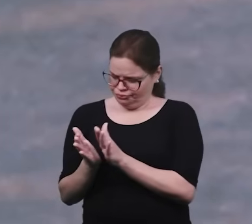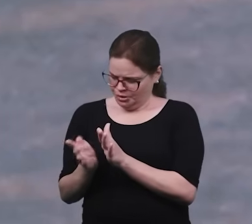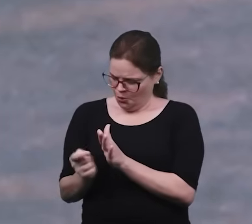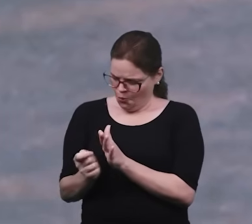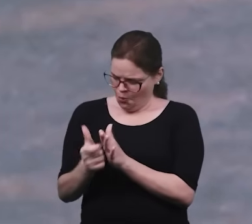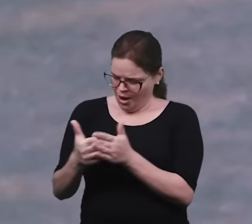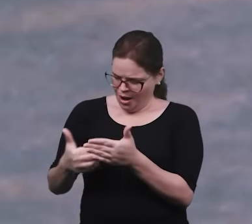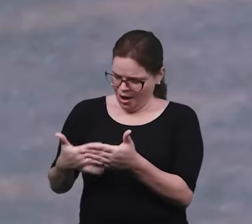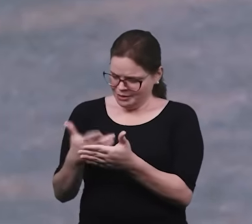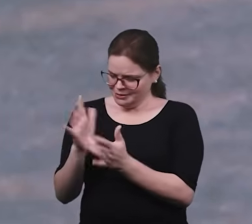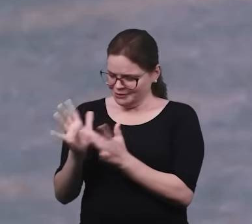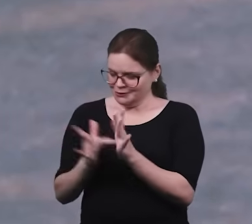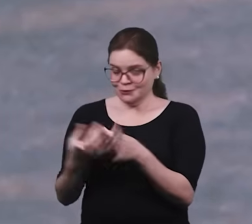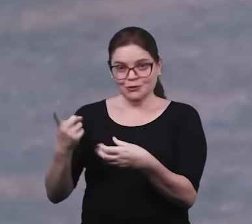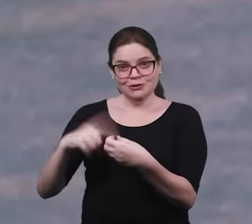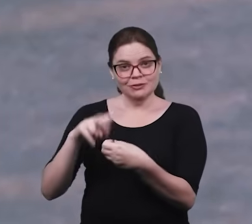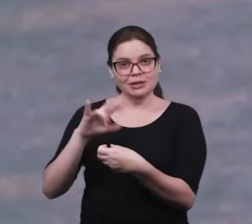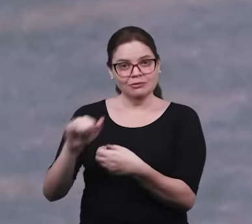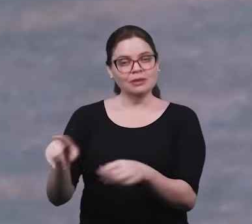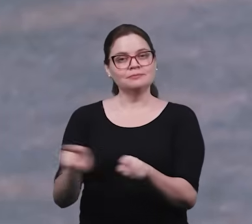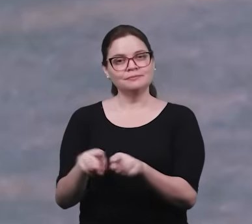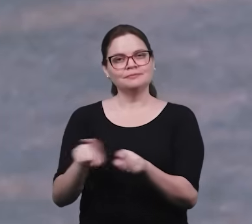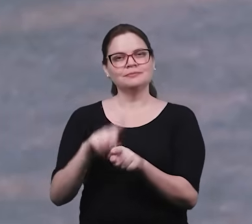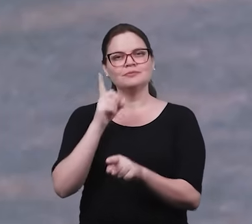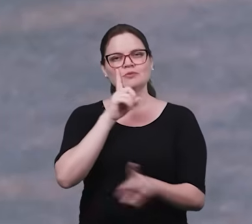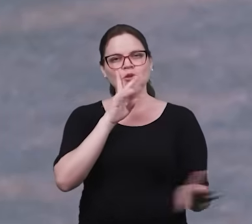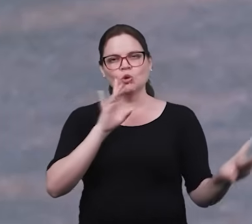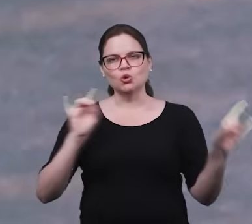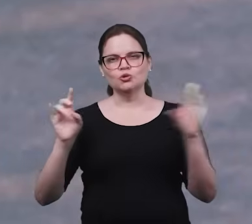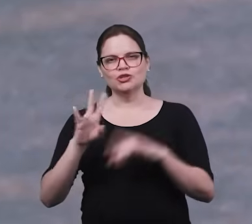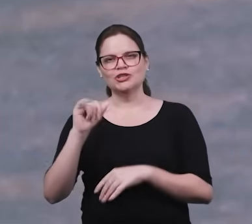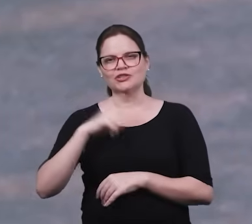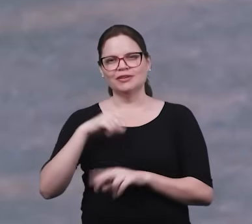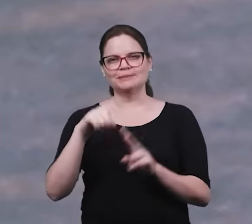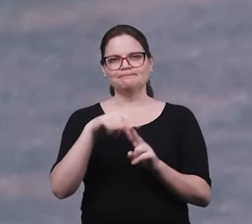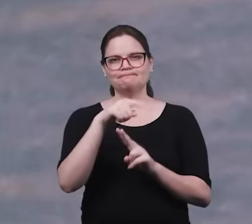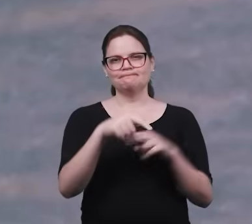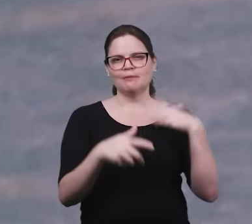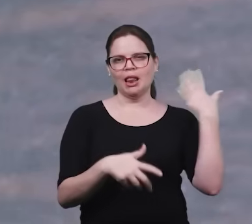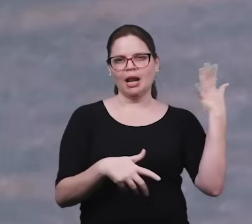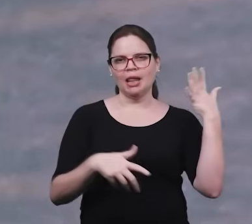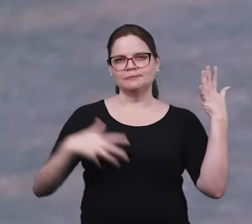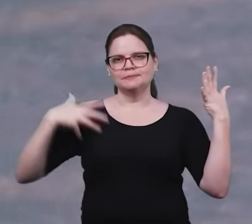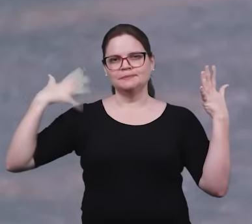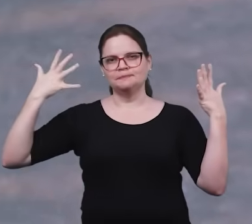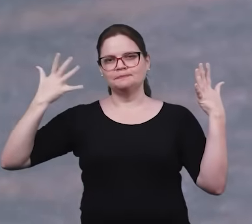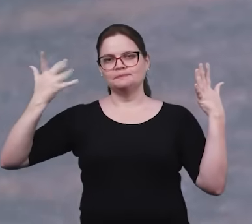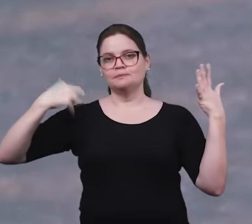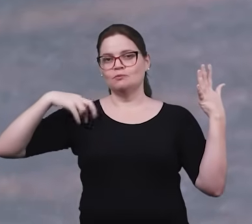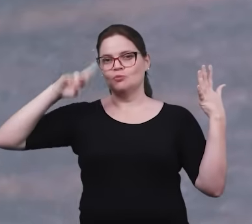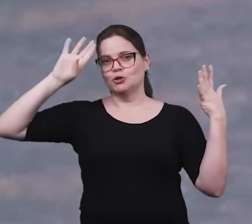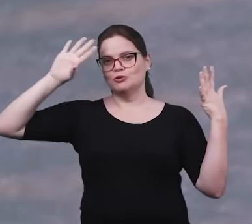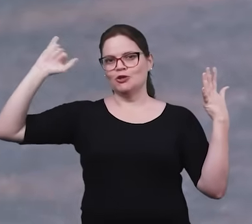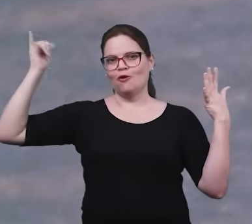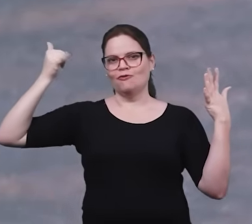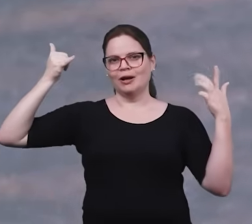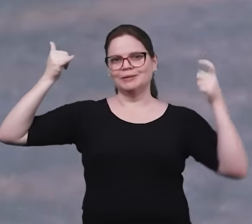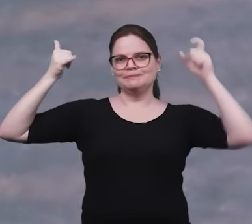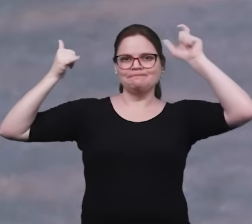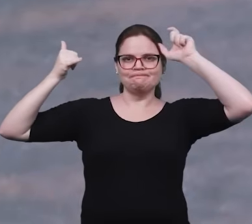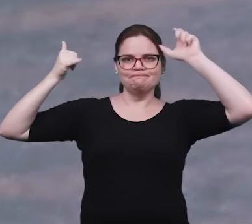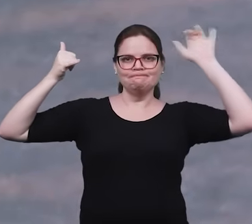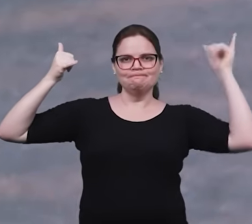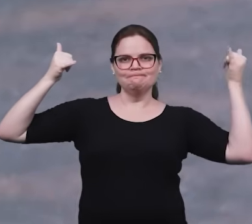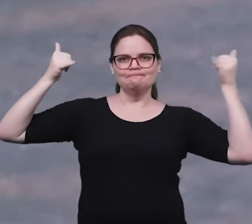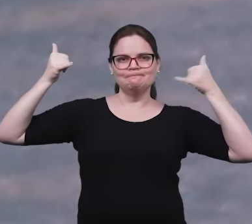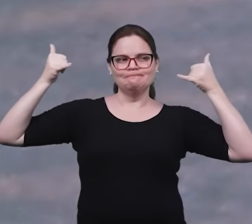também, invariavelmente, todos os dias estaremos diante de duas mensagens. Uma que vem da parte do Senhor e uma que vem